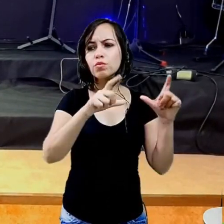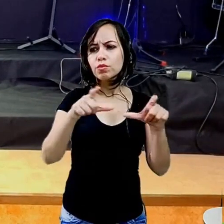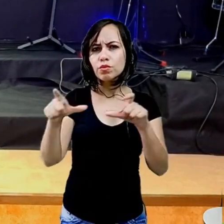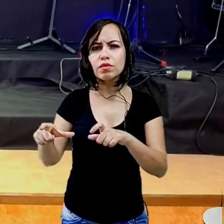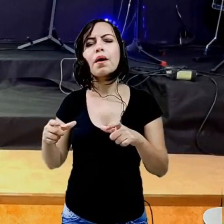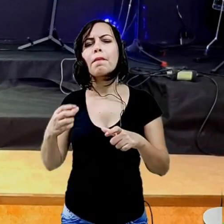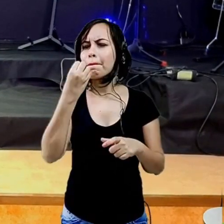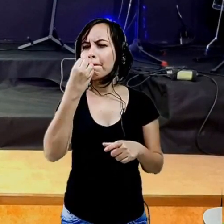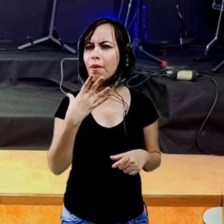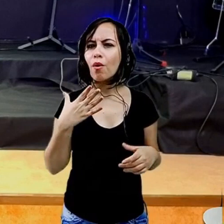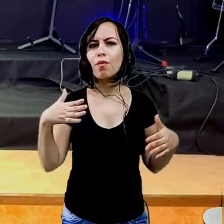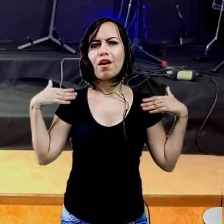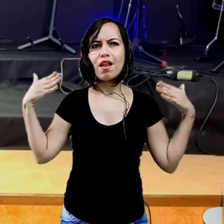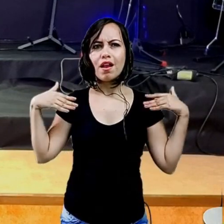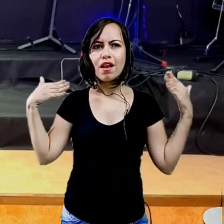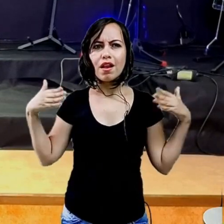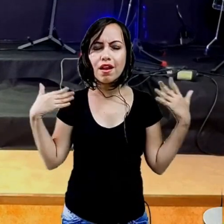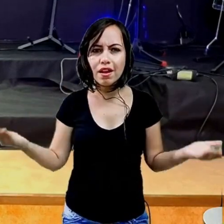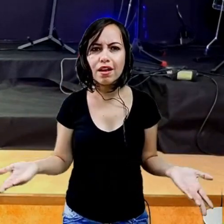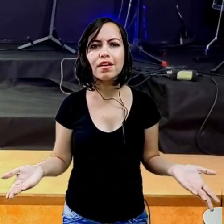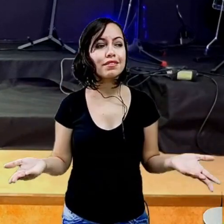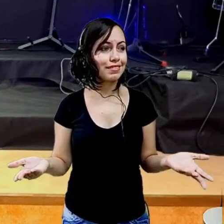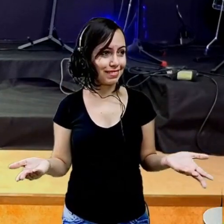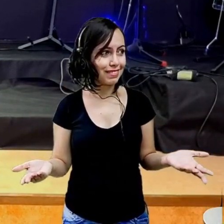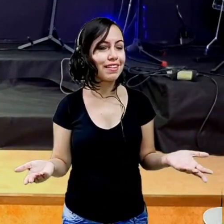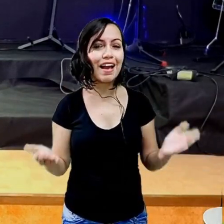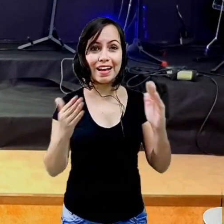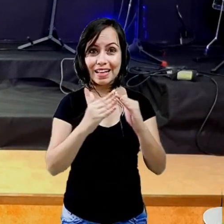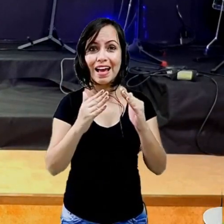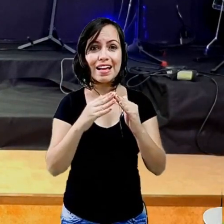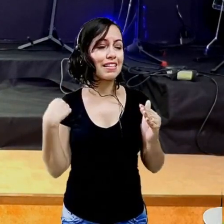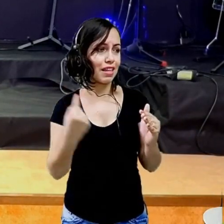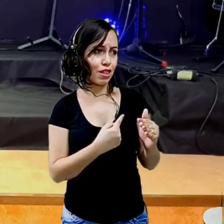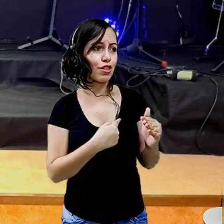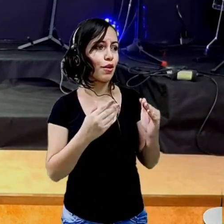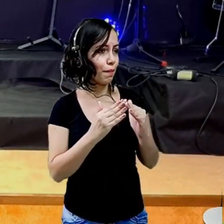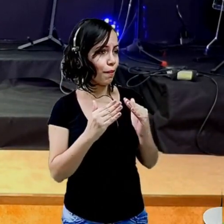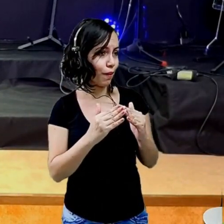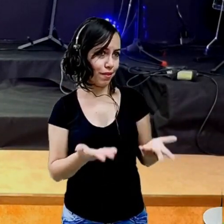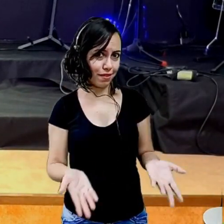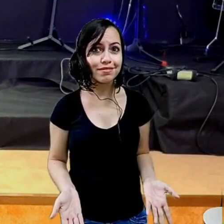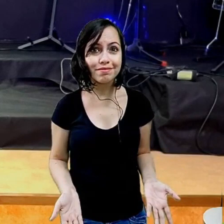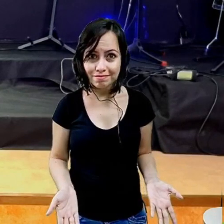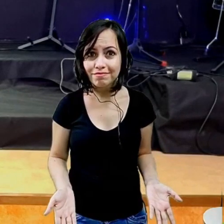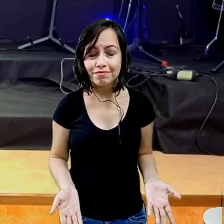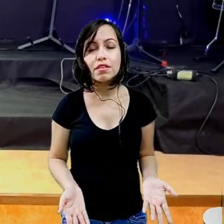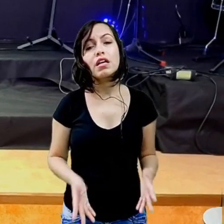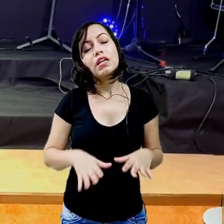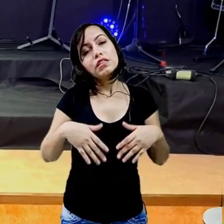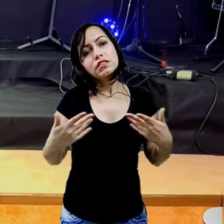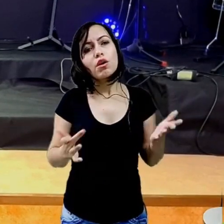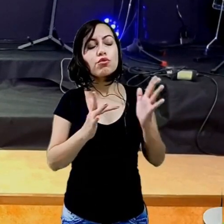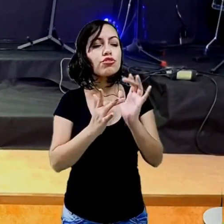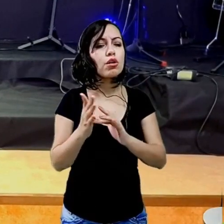alegre, saudável que nos proporciona a casa onde a gente mora, o nosso lar. E Jesus faz